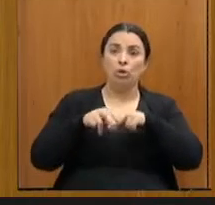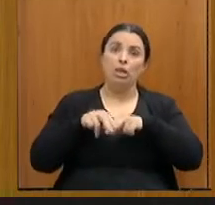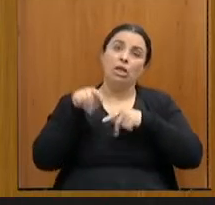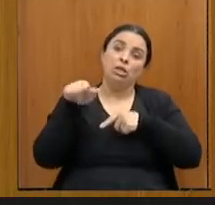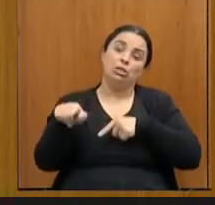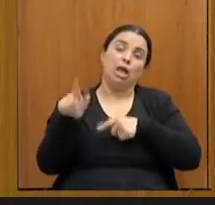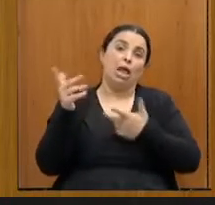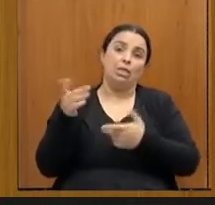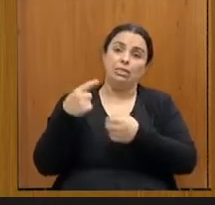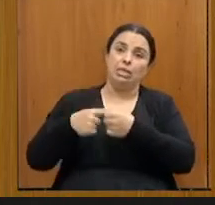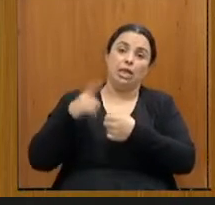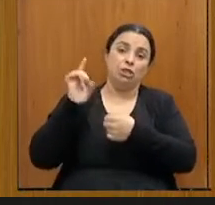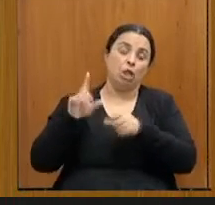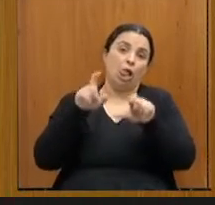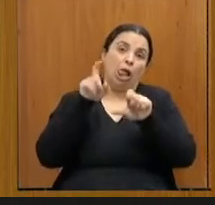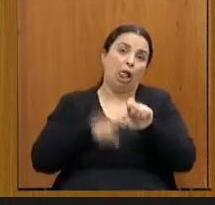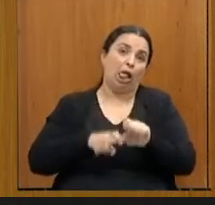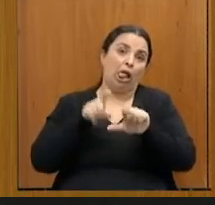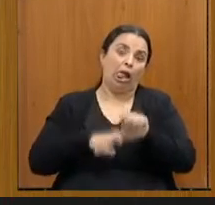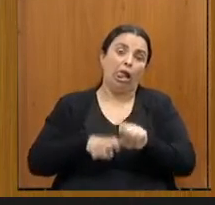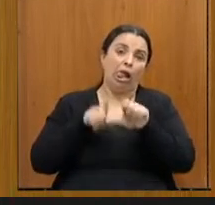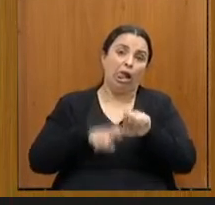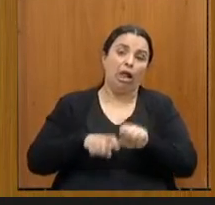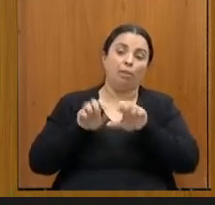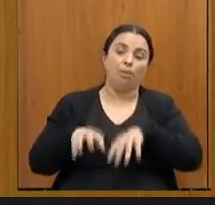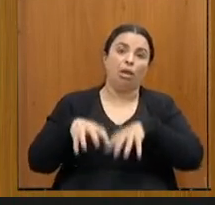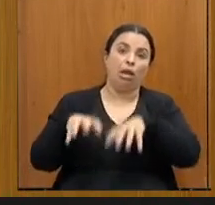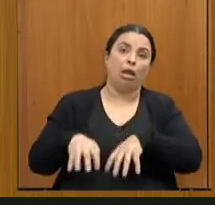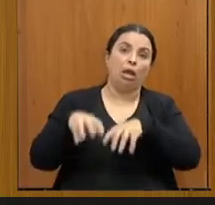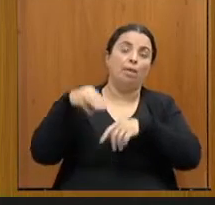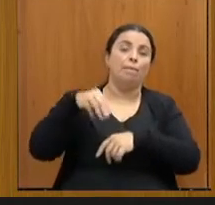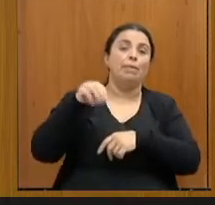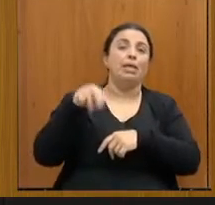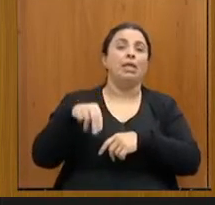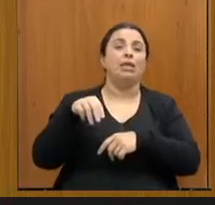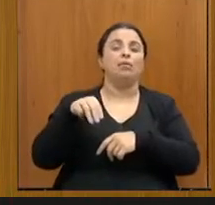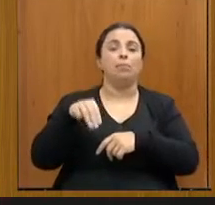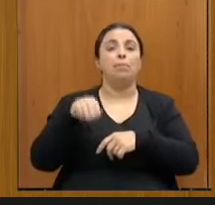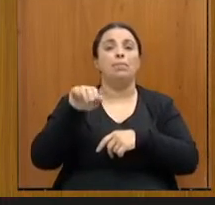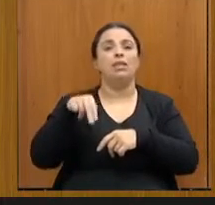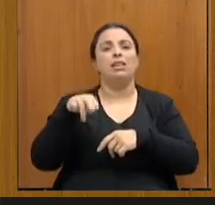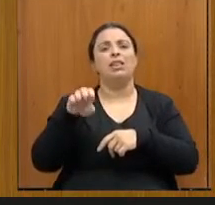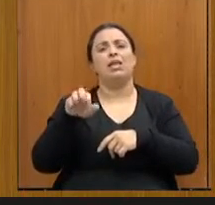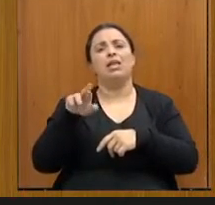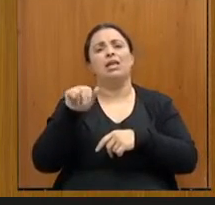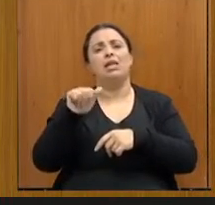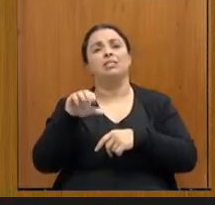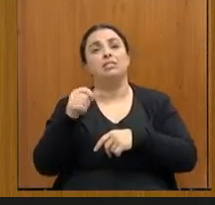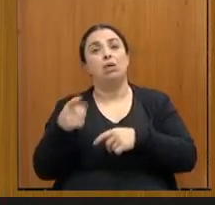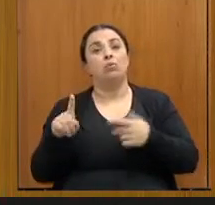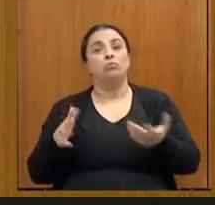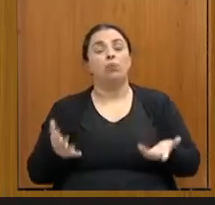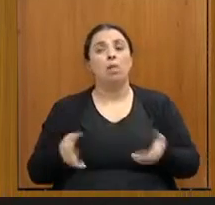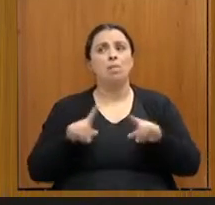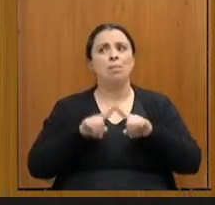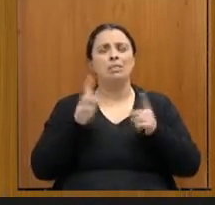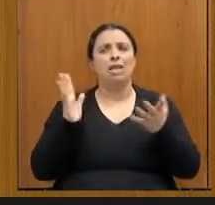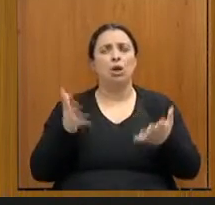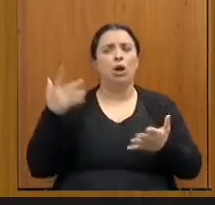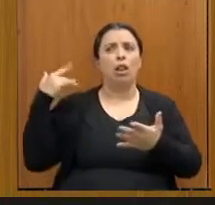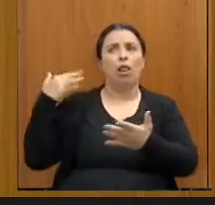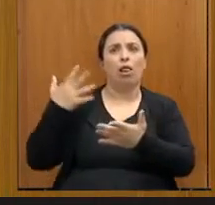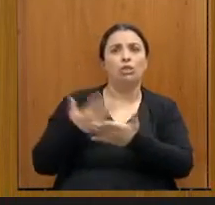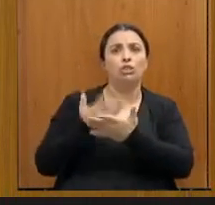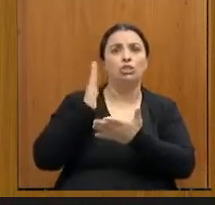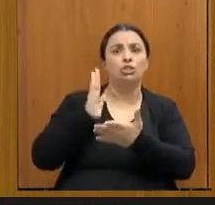cidades para com a mineração e passou oceanos no caso o nosso em Mariana mais de cinco anos eu não vejo